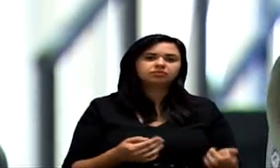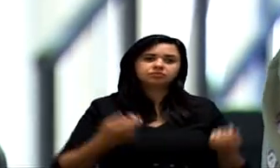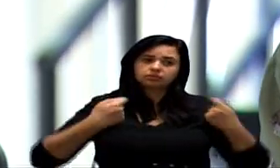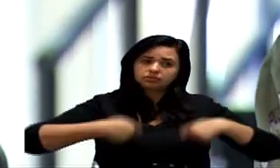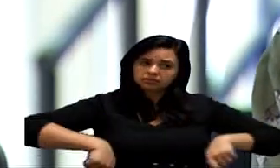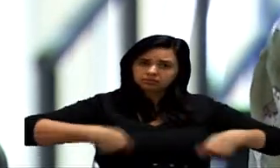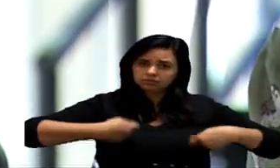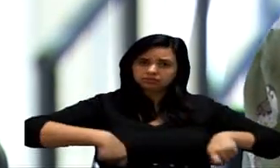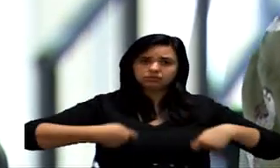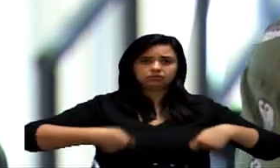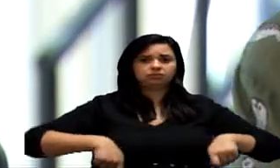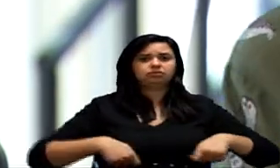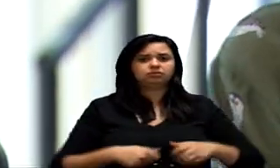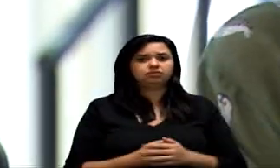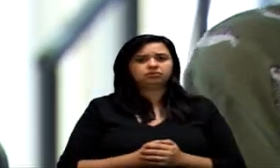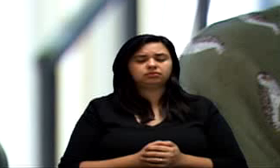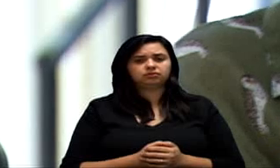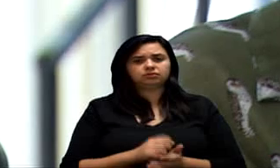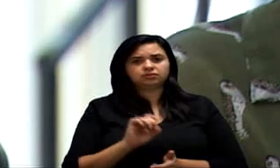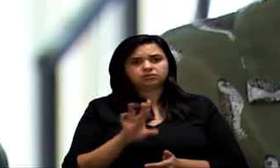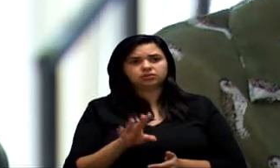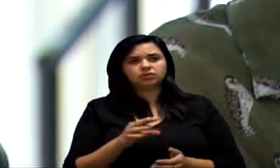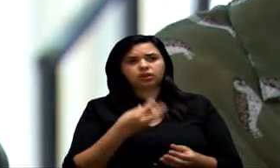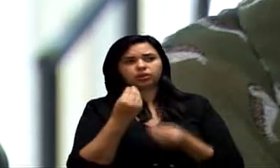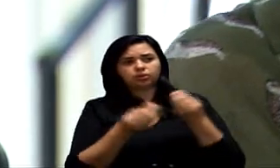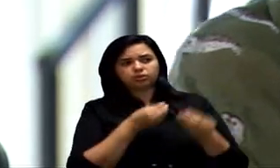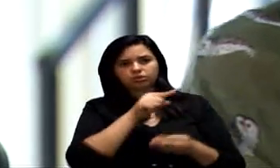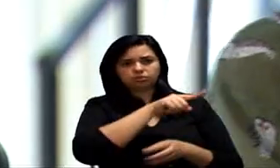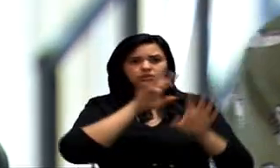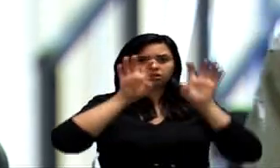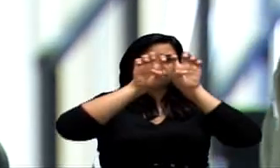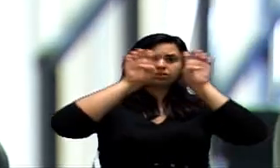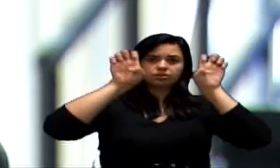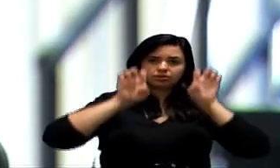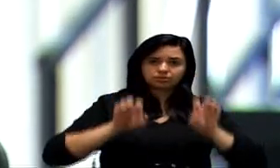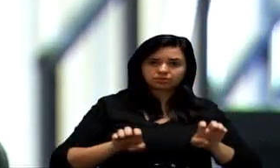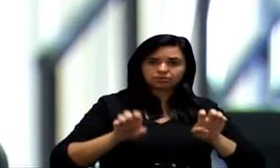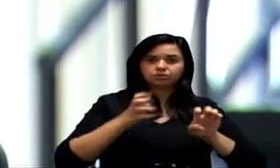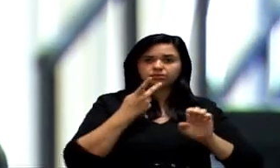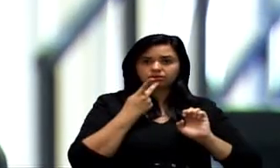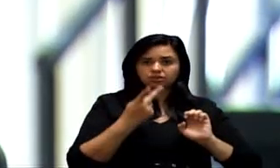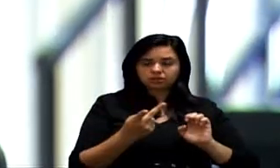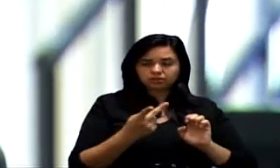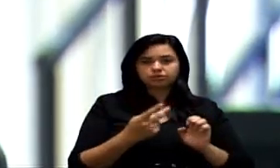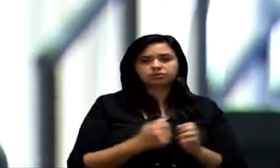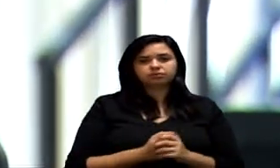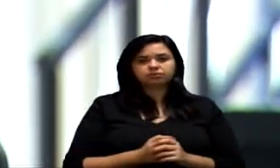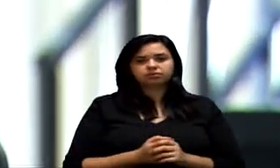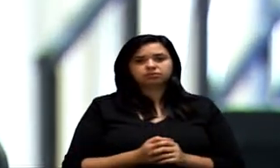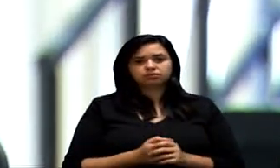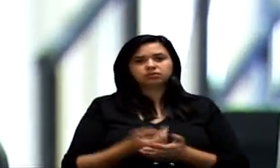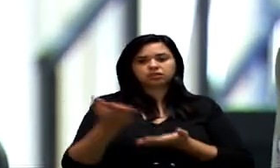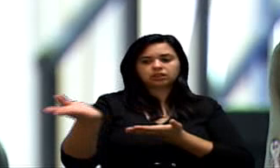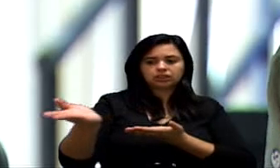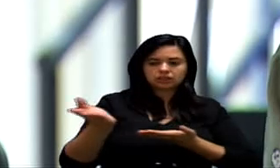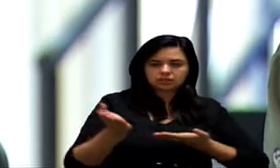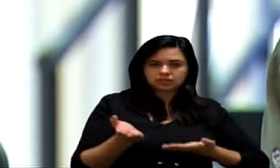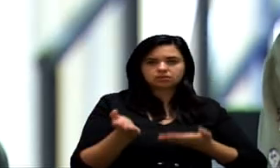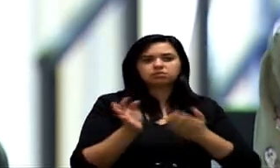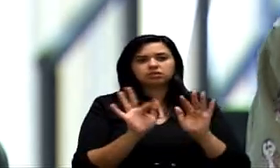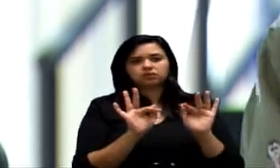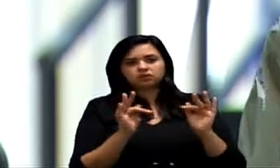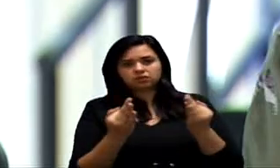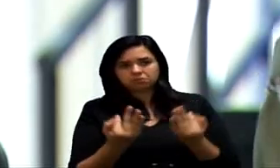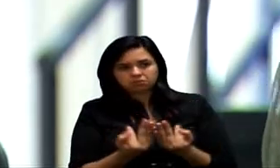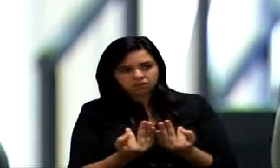precisa-se também, né, não só fazer uma discussão como que está a estrutura, como foi bem colocado, em relação a receber os